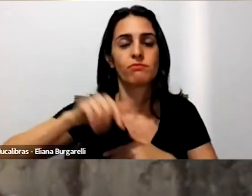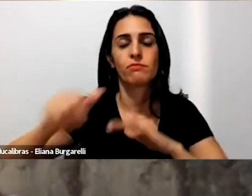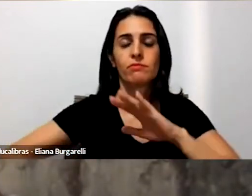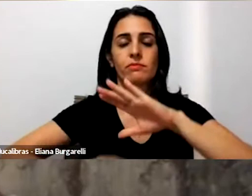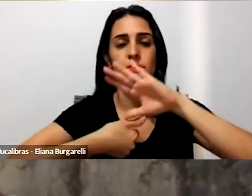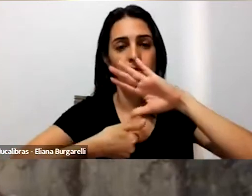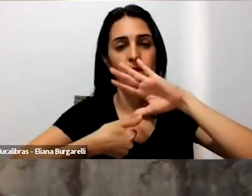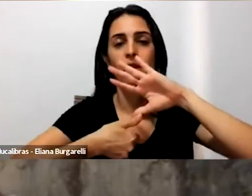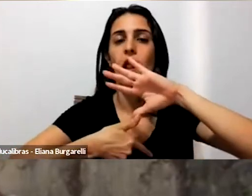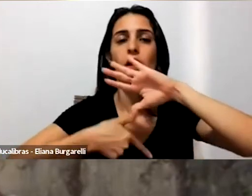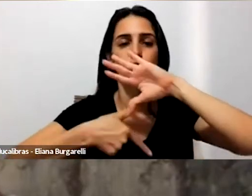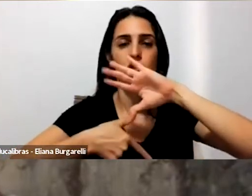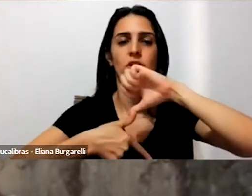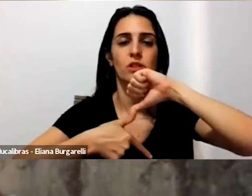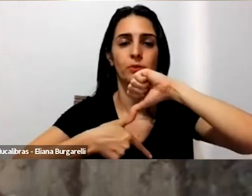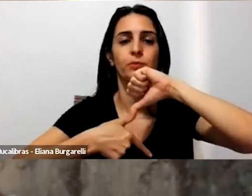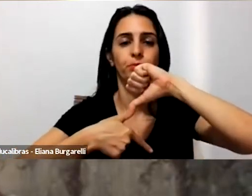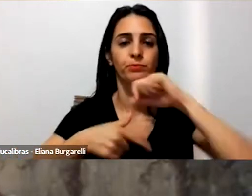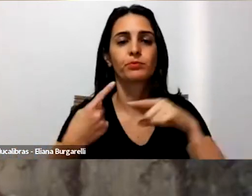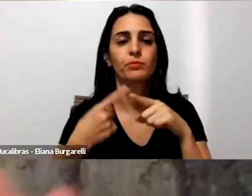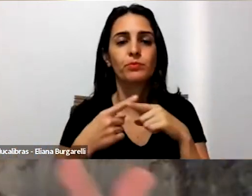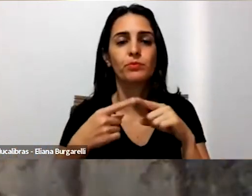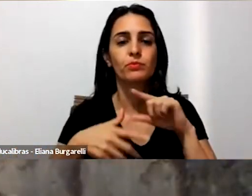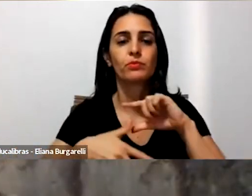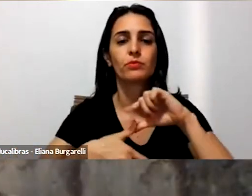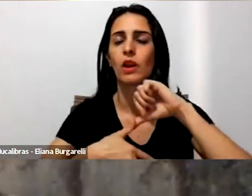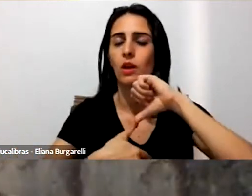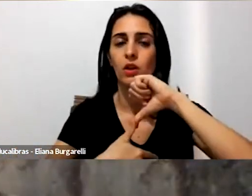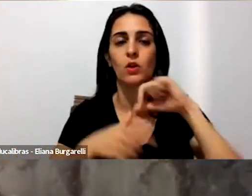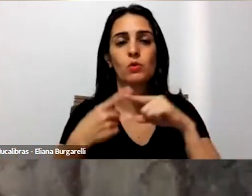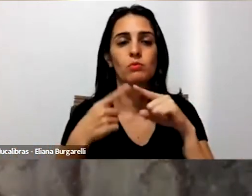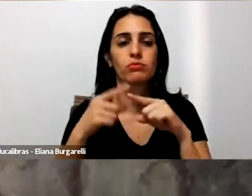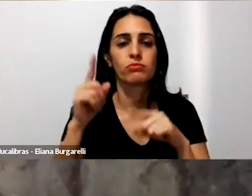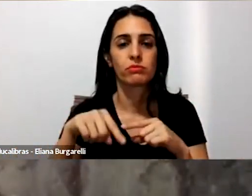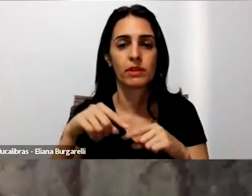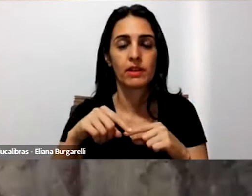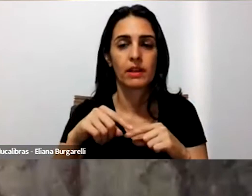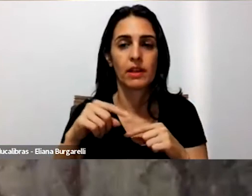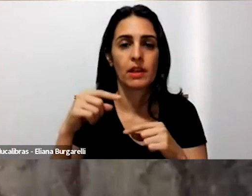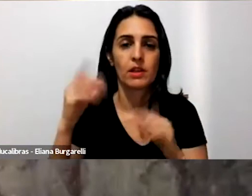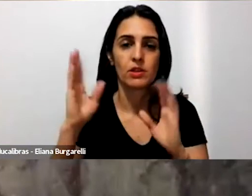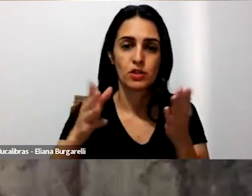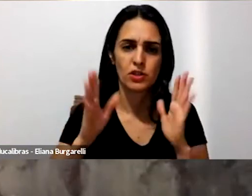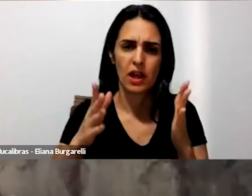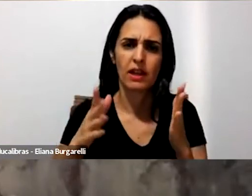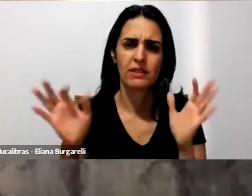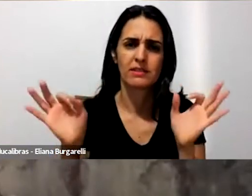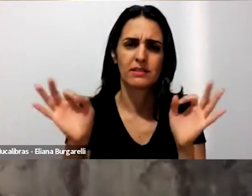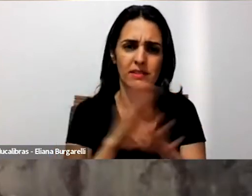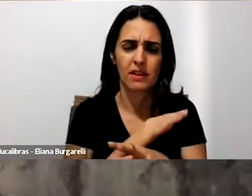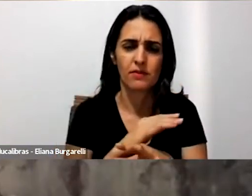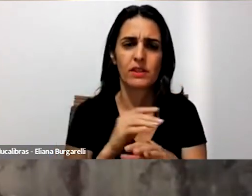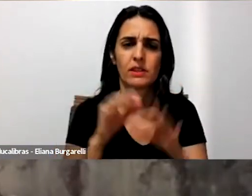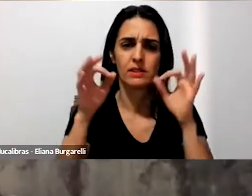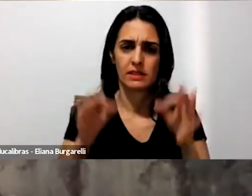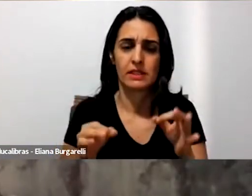América Latina. E por que isso? Não só pela esse conjunto de situações que existem, já definidas como Pacto de Letícia, etc., que tem